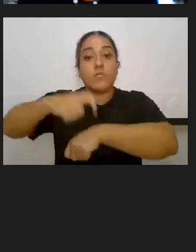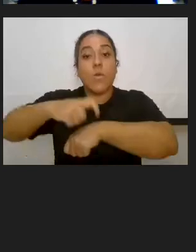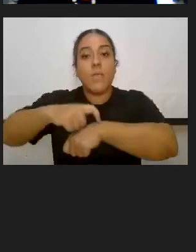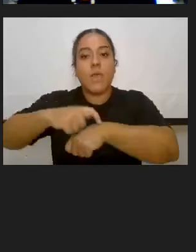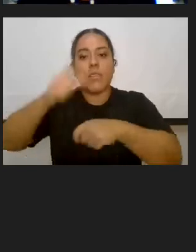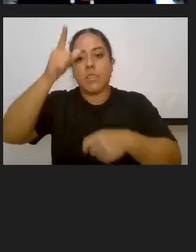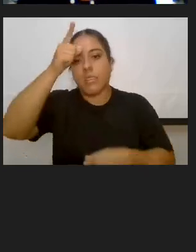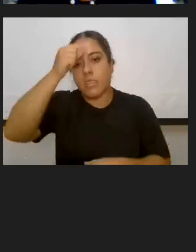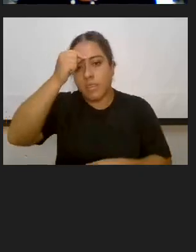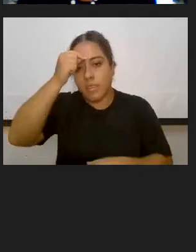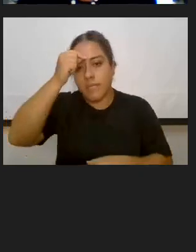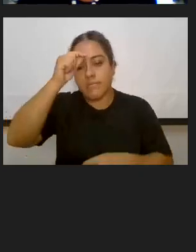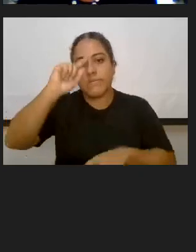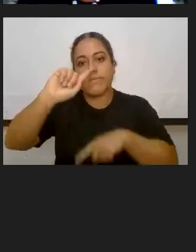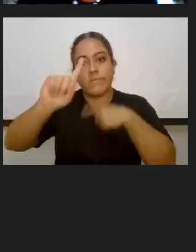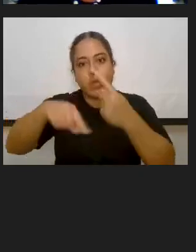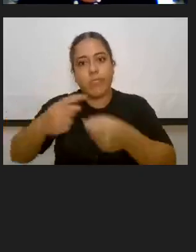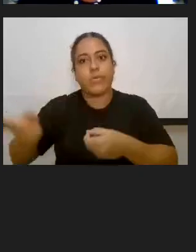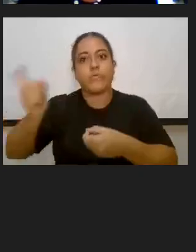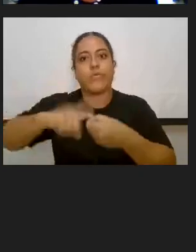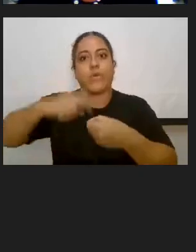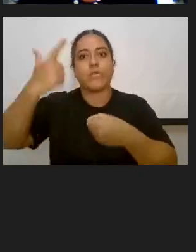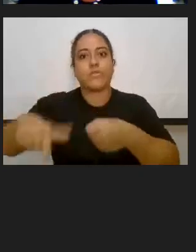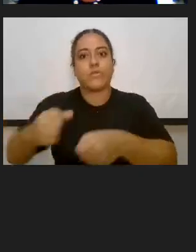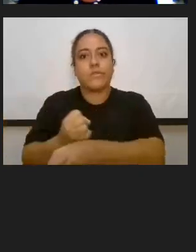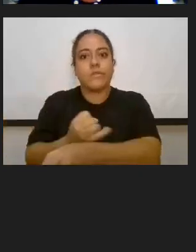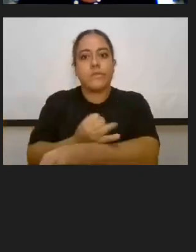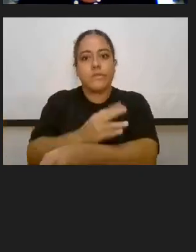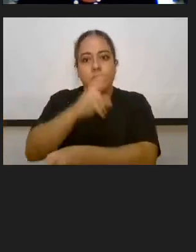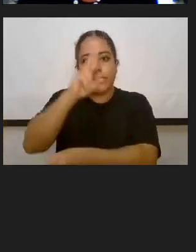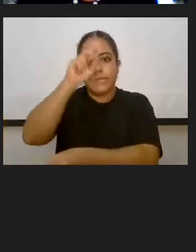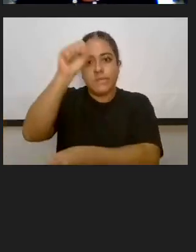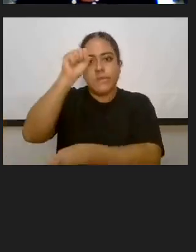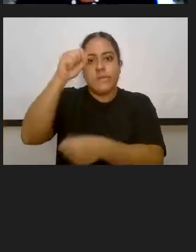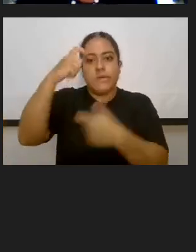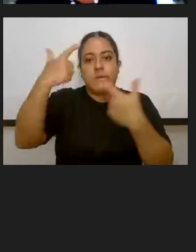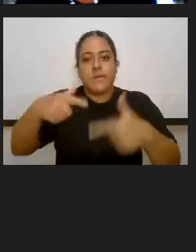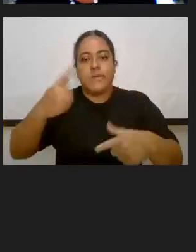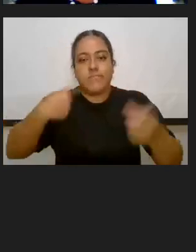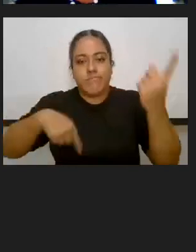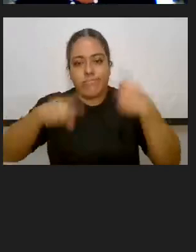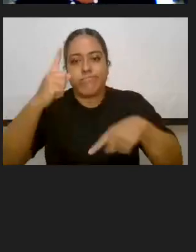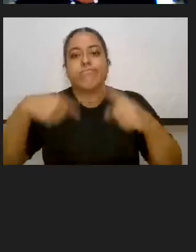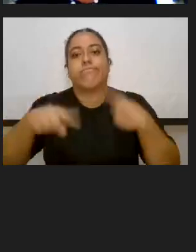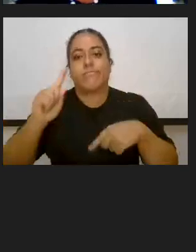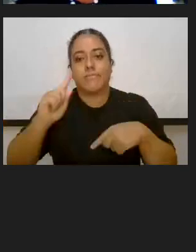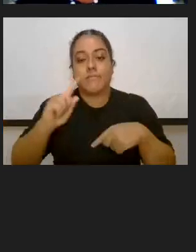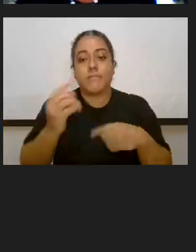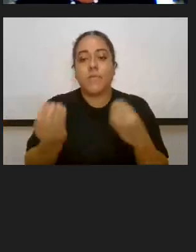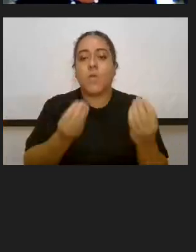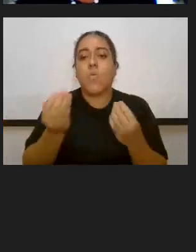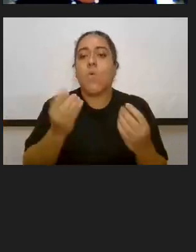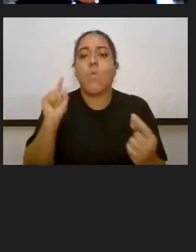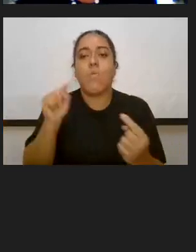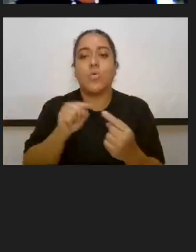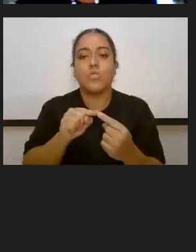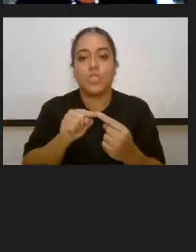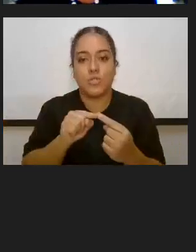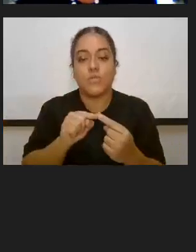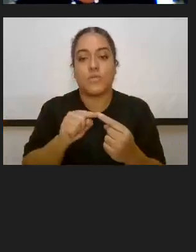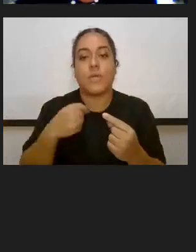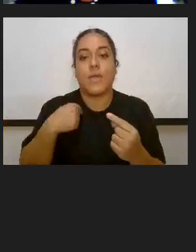E recomeça esse ciclo de novo. Quais são os motivos? Autopunição.